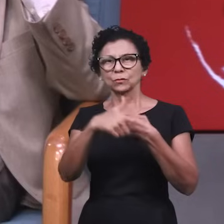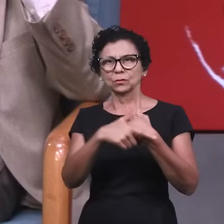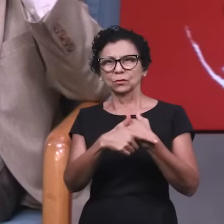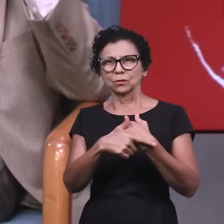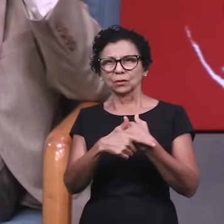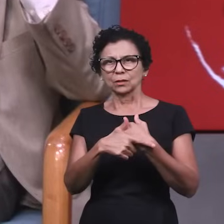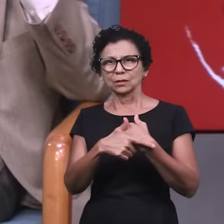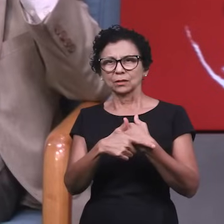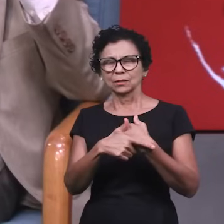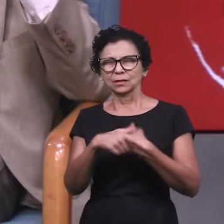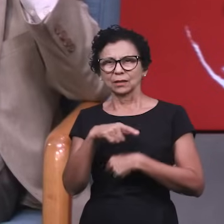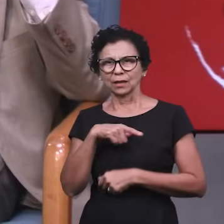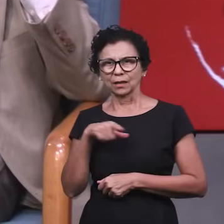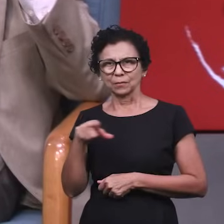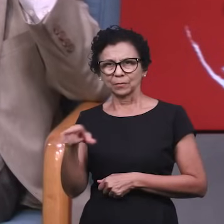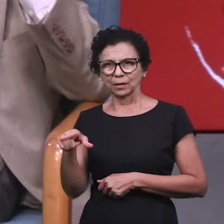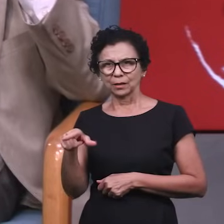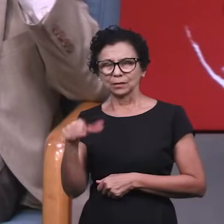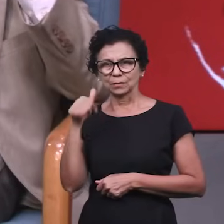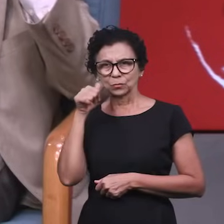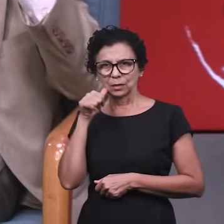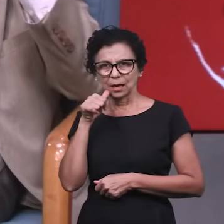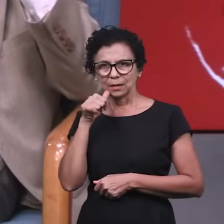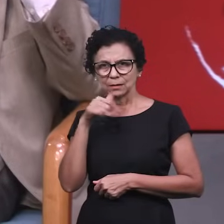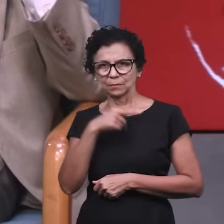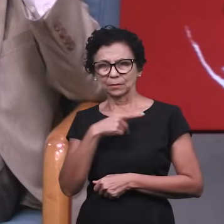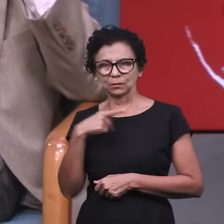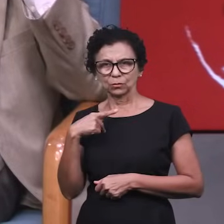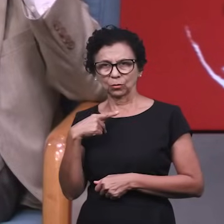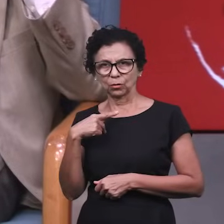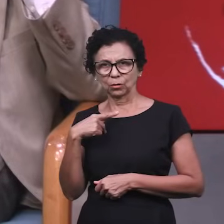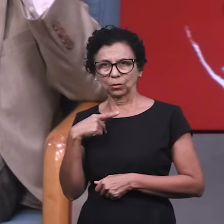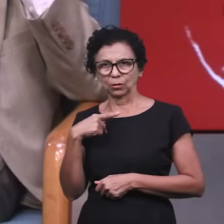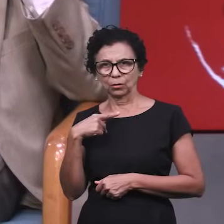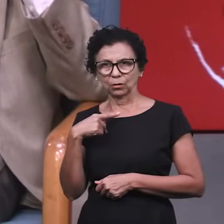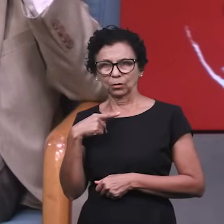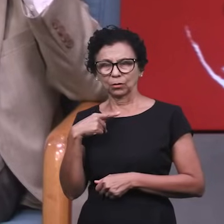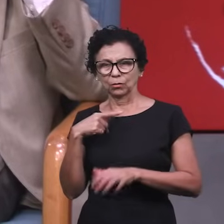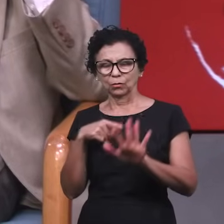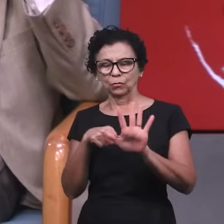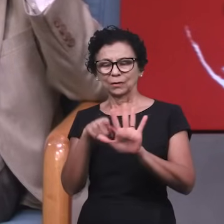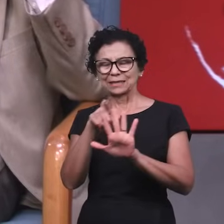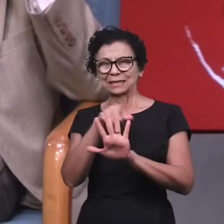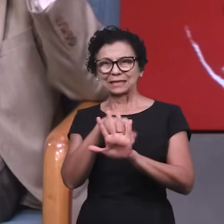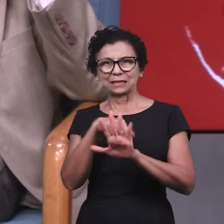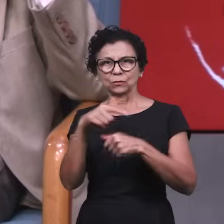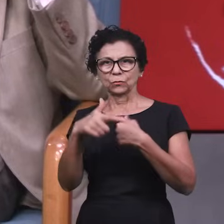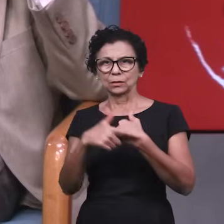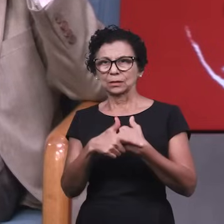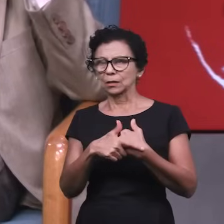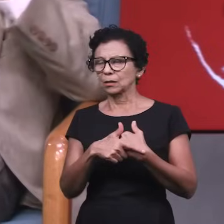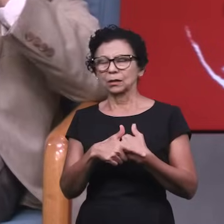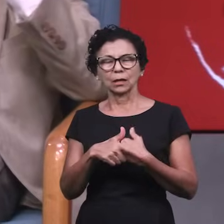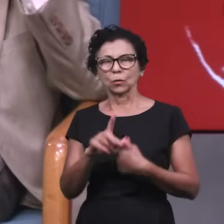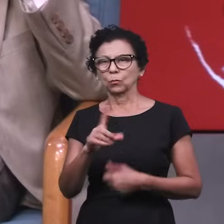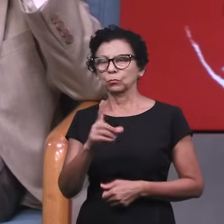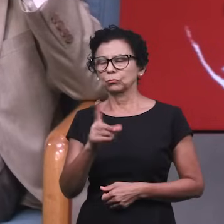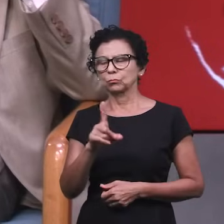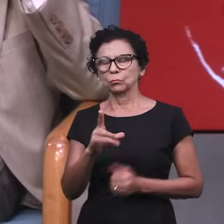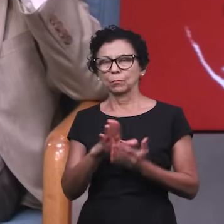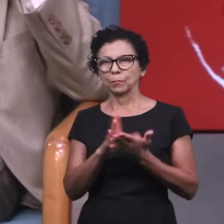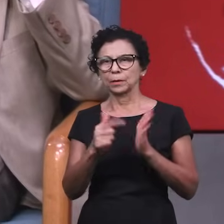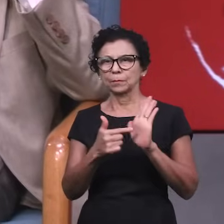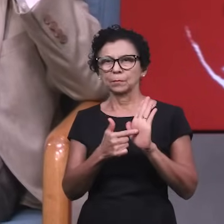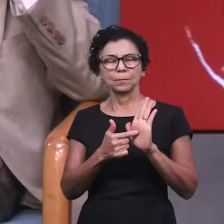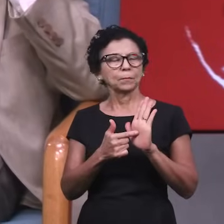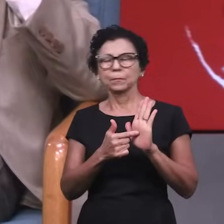Ministério é para os homens, né? Não existe pastora, a Bíblia não